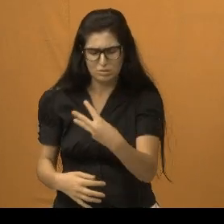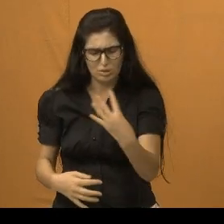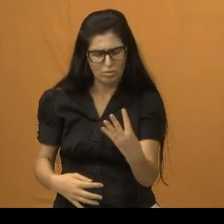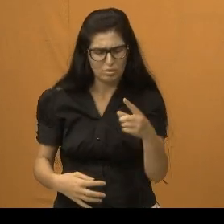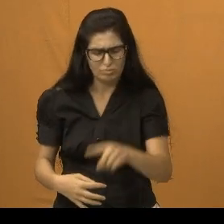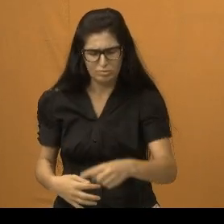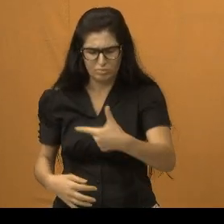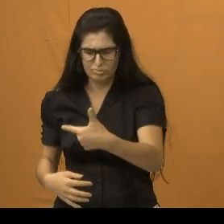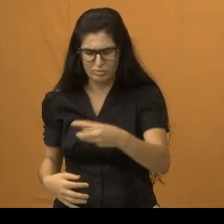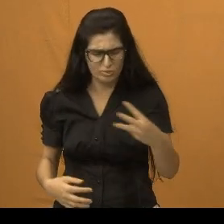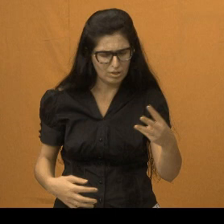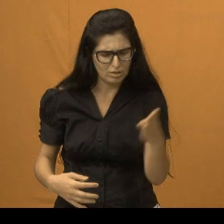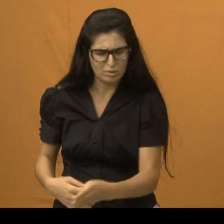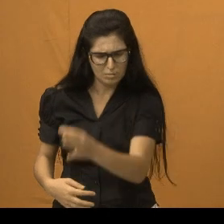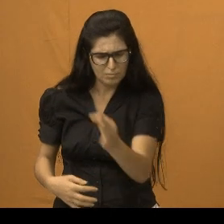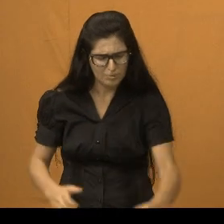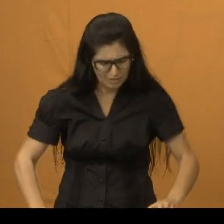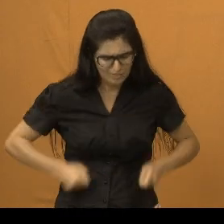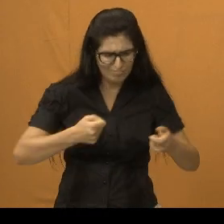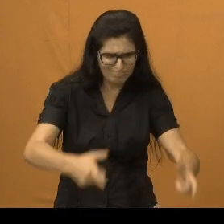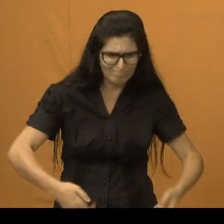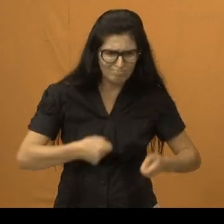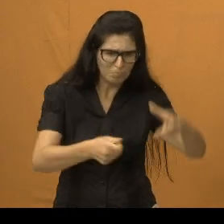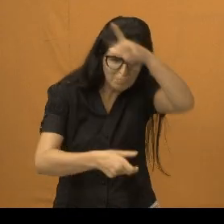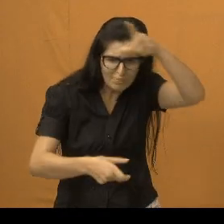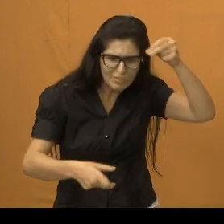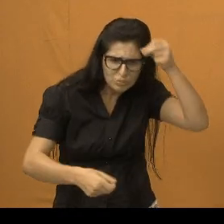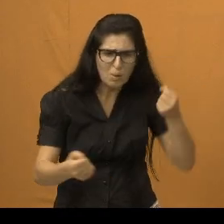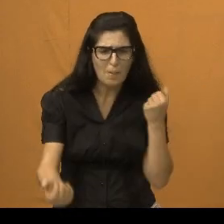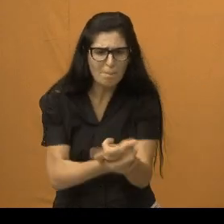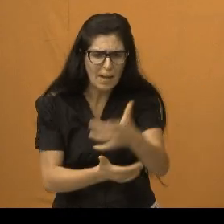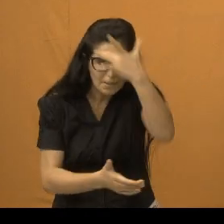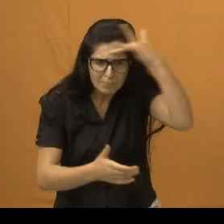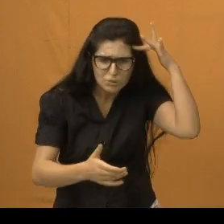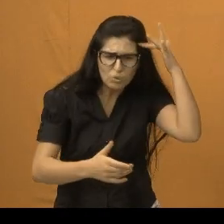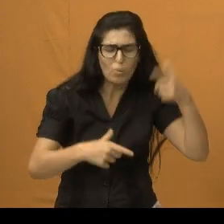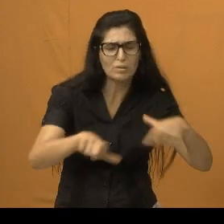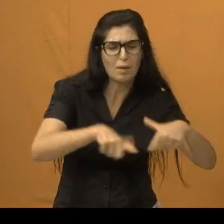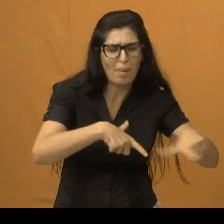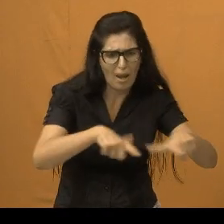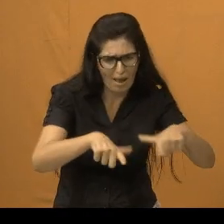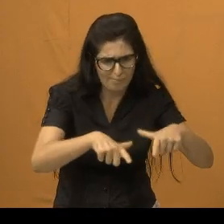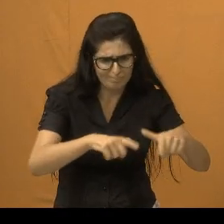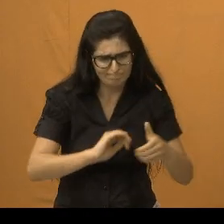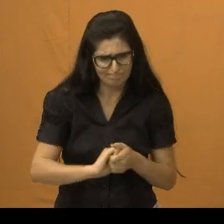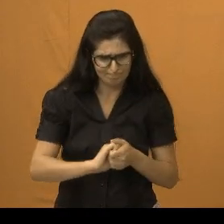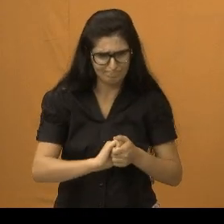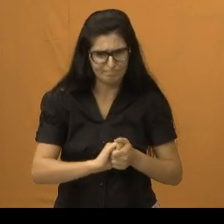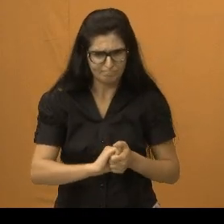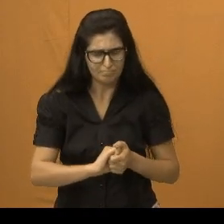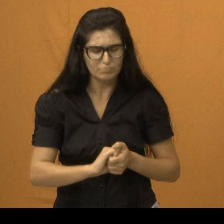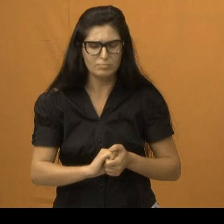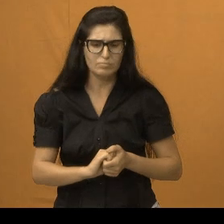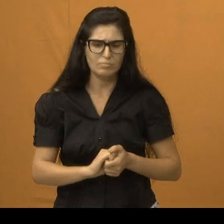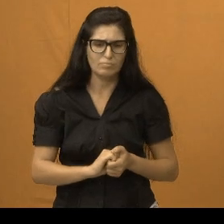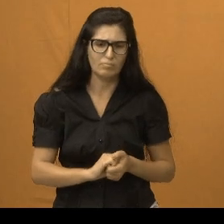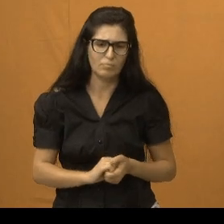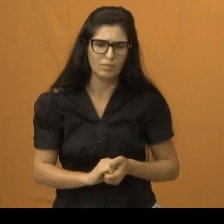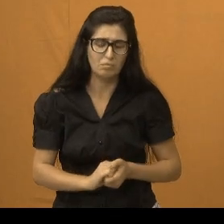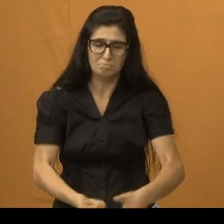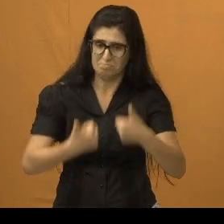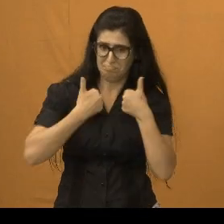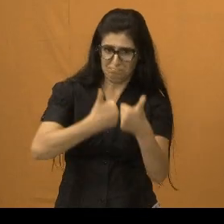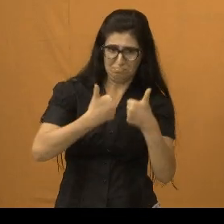34,23% da despesa com o pessoal. Então, podemos ver que nós estamos bem longe desse limite, e na qual nos coloca uma